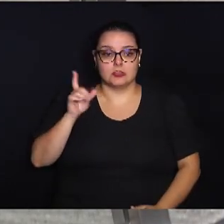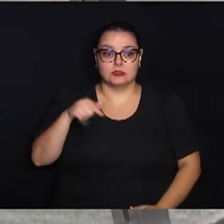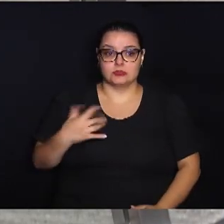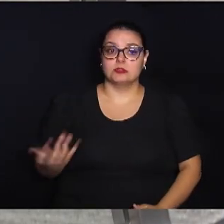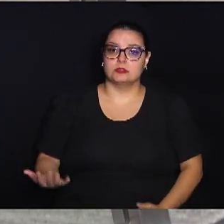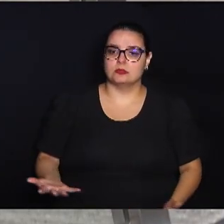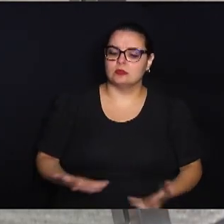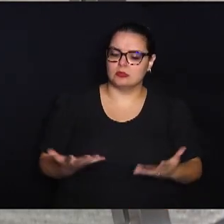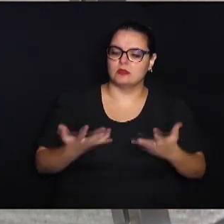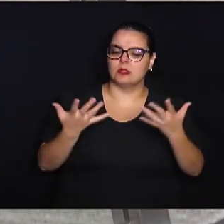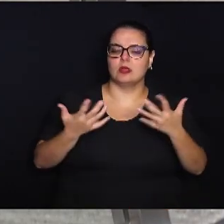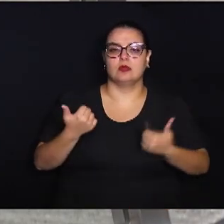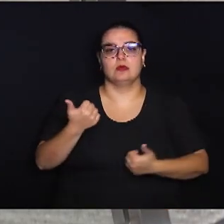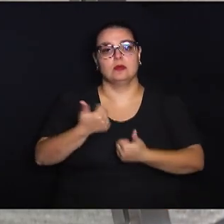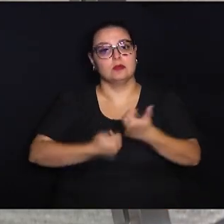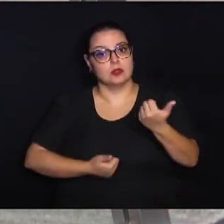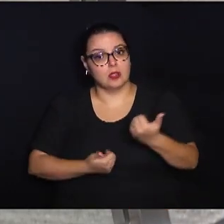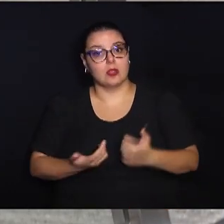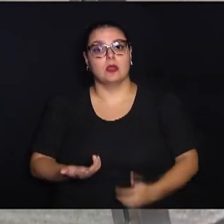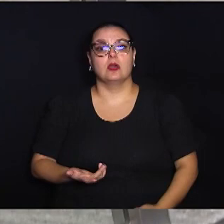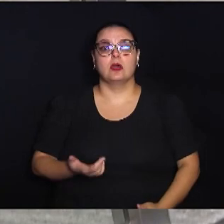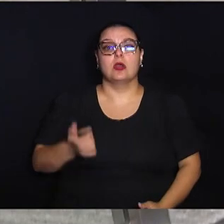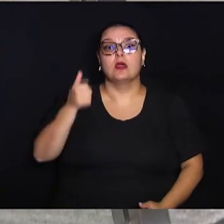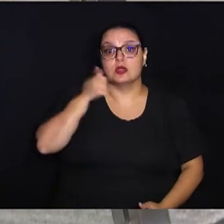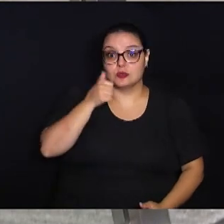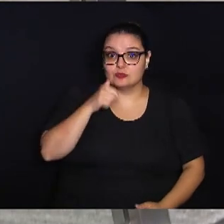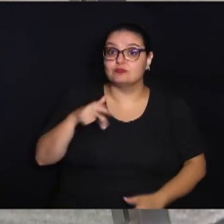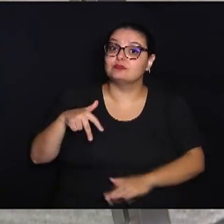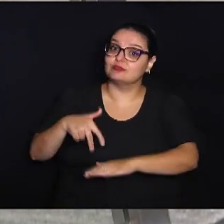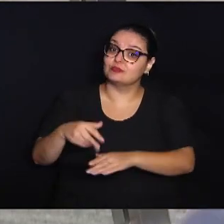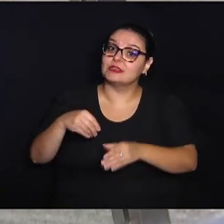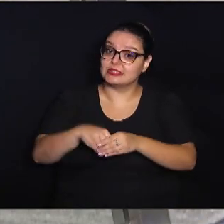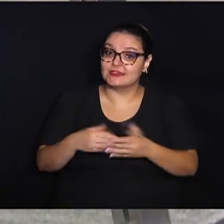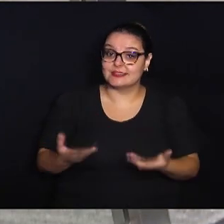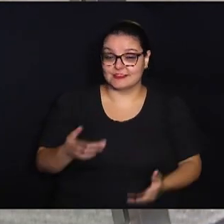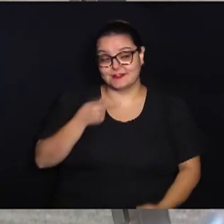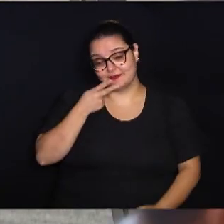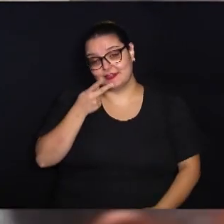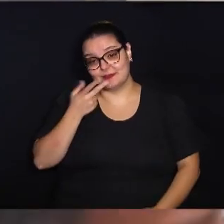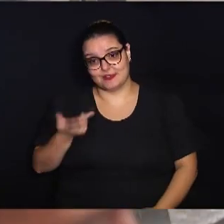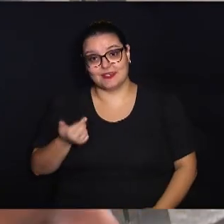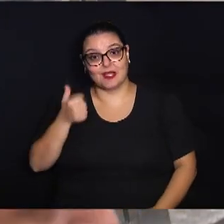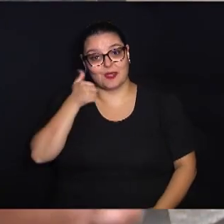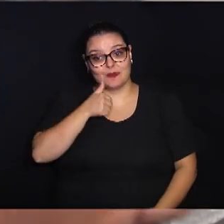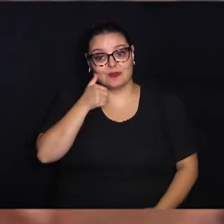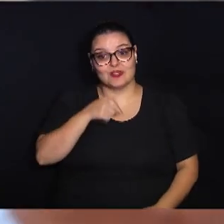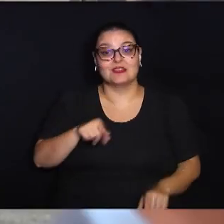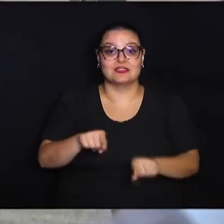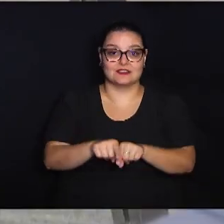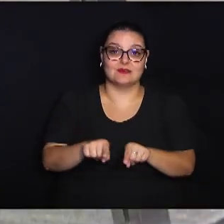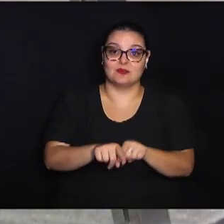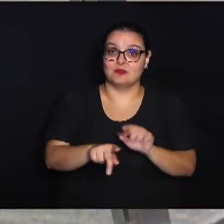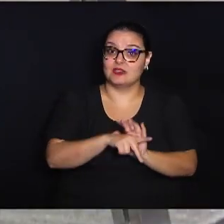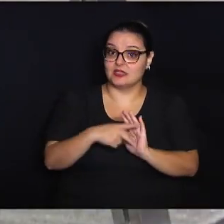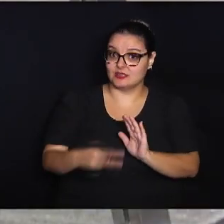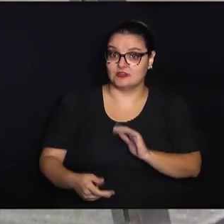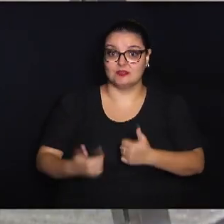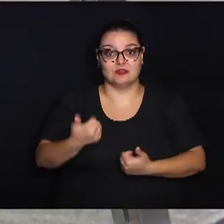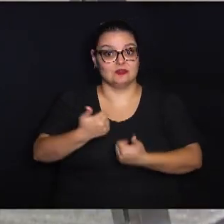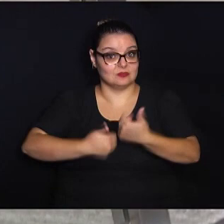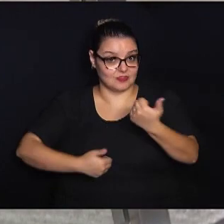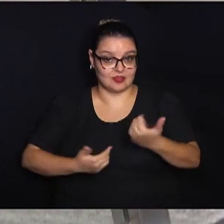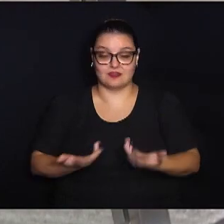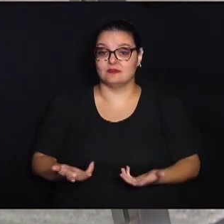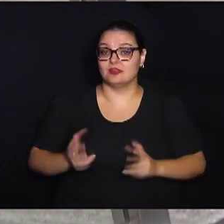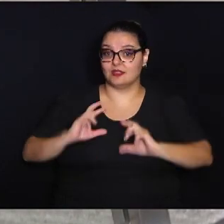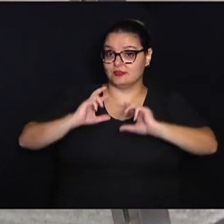pouco o futebol, vai pôr as mulheres nos lugares dela ali, que a gente fala que as mulheres também faz parte do futebol, faz parte do